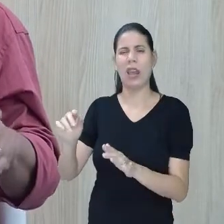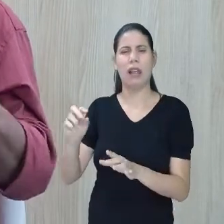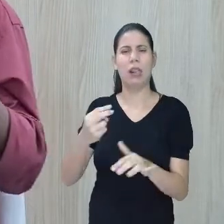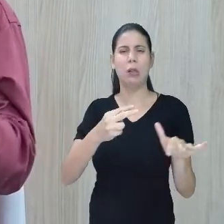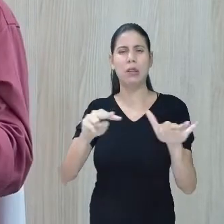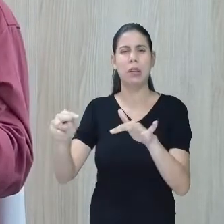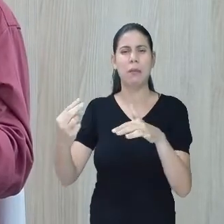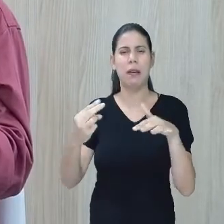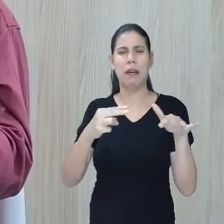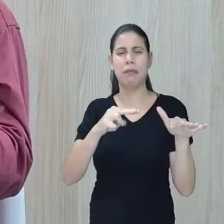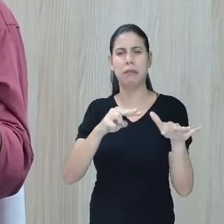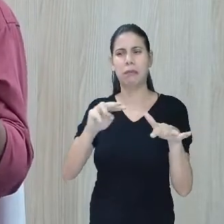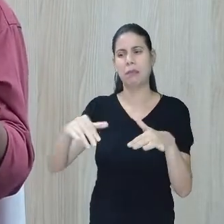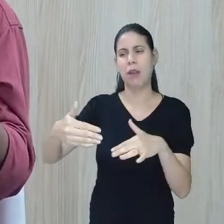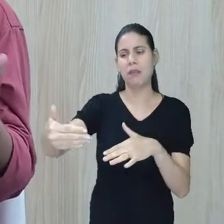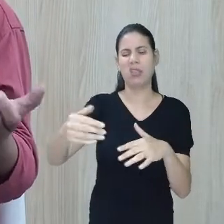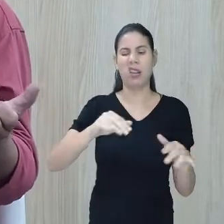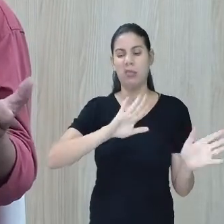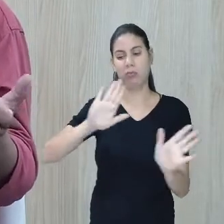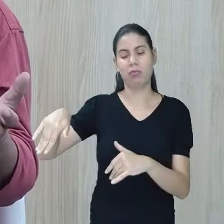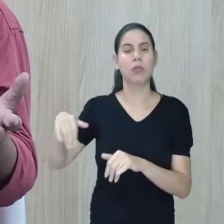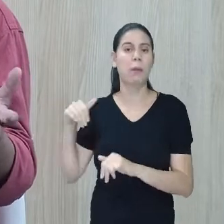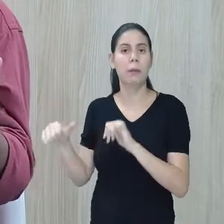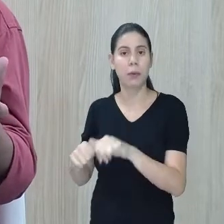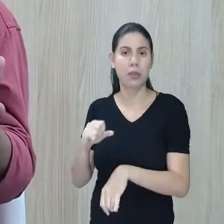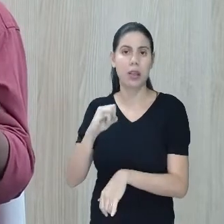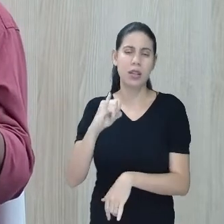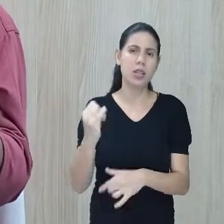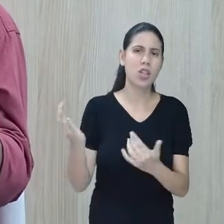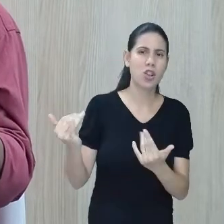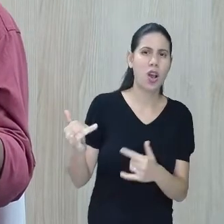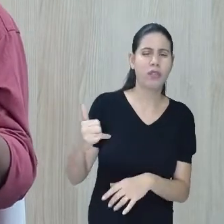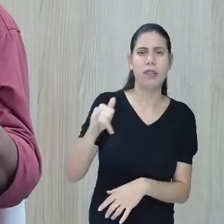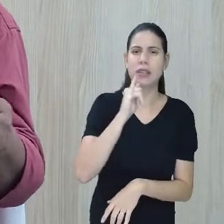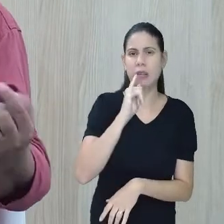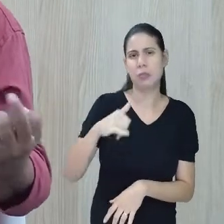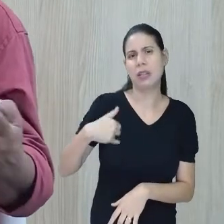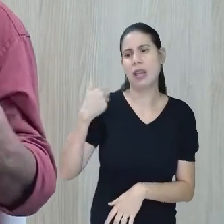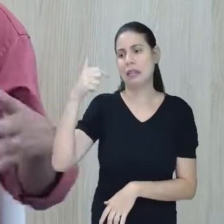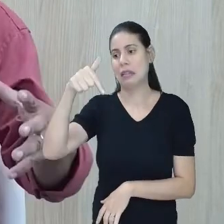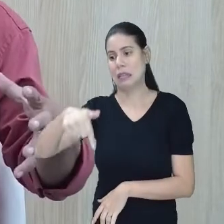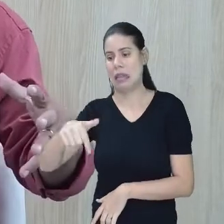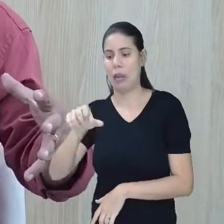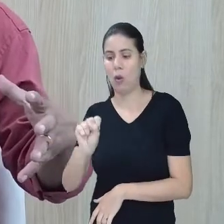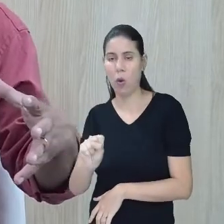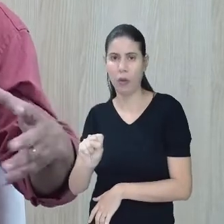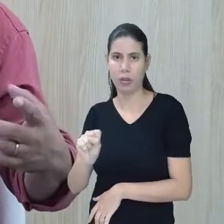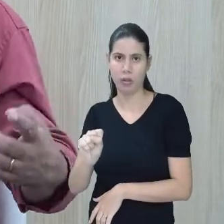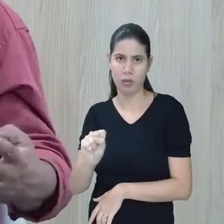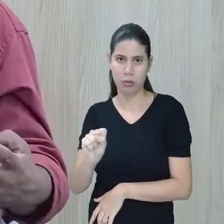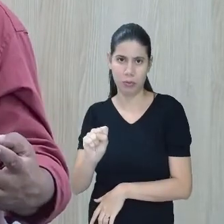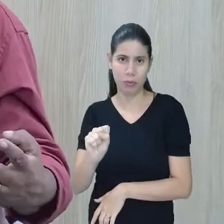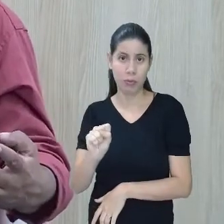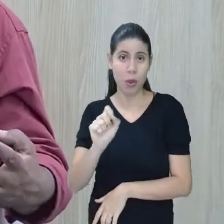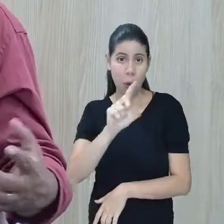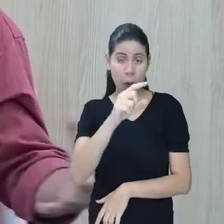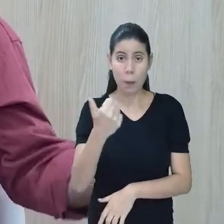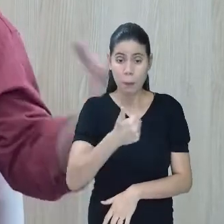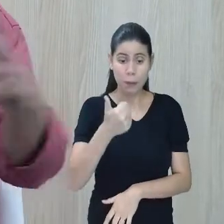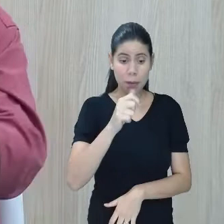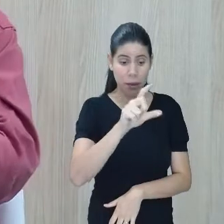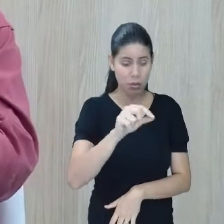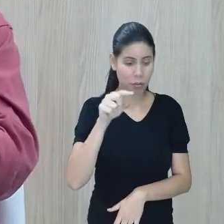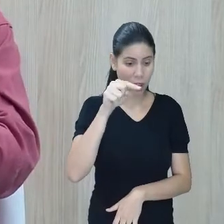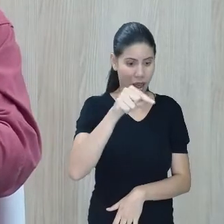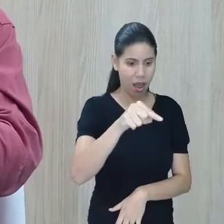melhor. Uma dificuldade, quando é muito jovem, criança com 7, 8 anos, o primeiro, se tiver 5 ou 6, o primeiro que escolher um instrumento, todos vão para